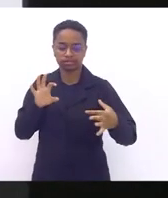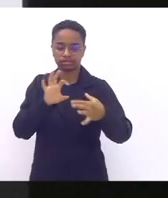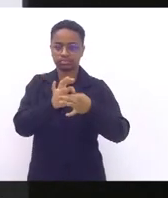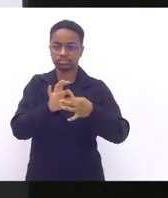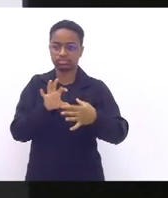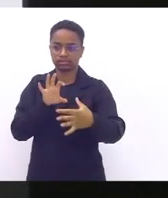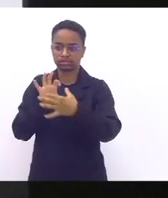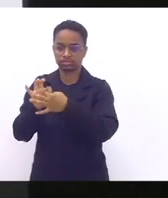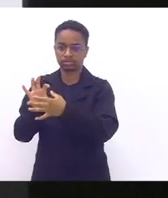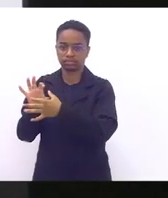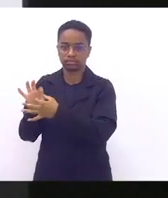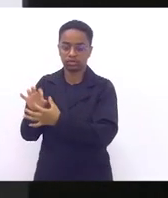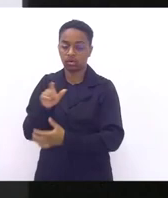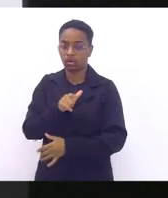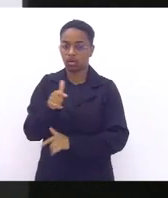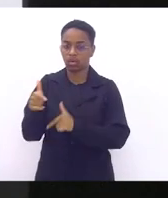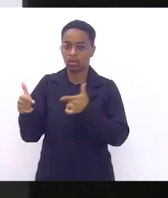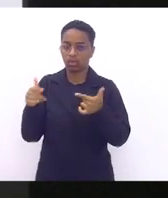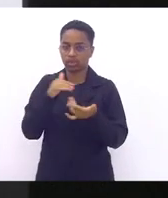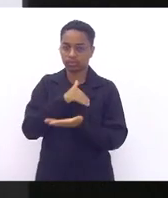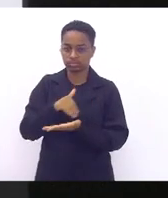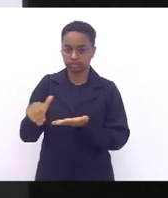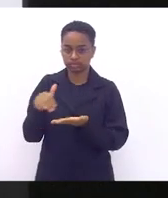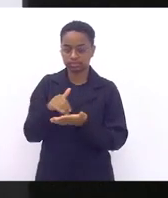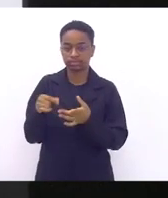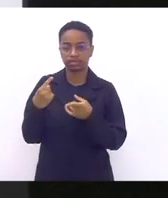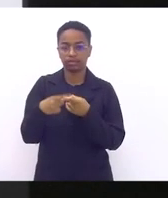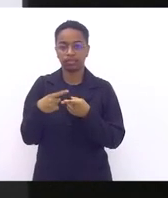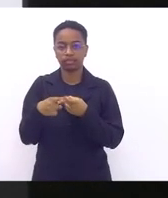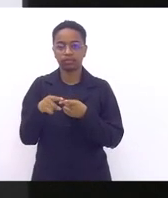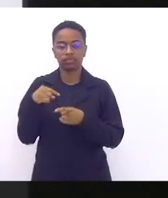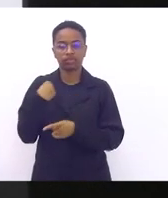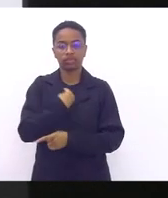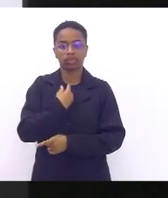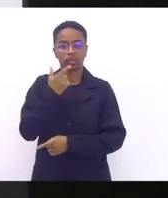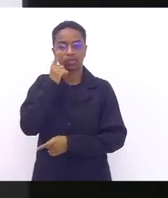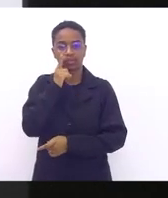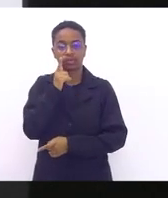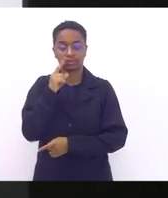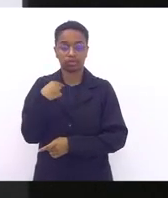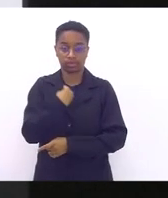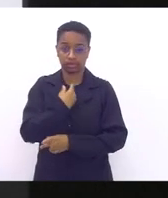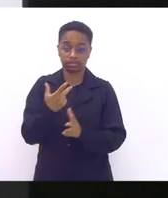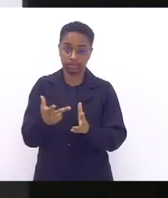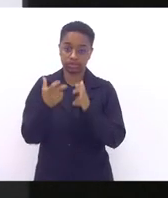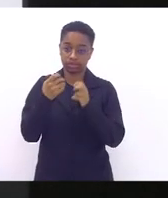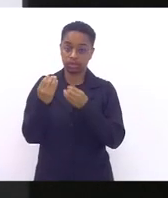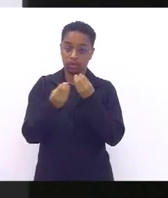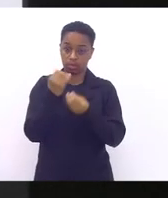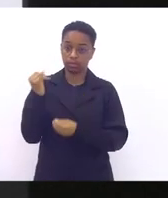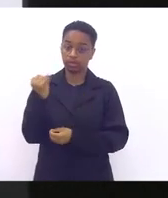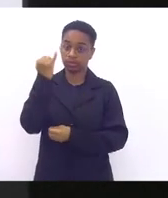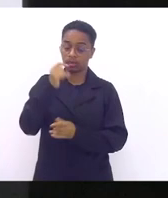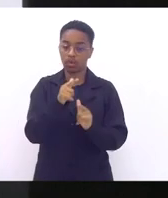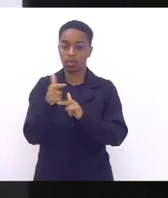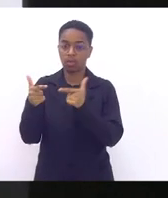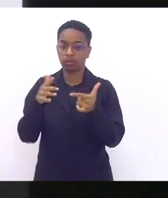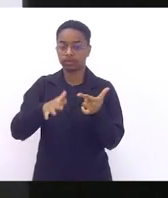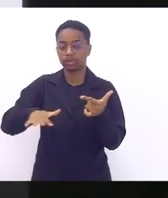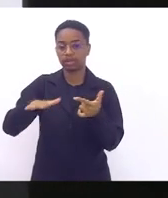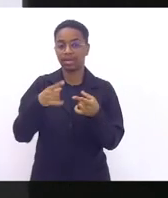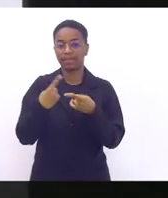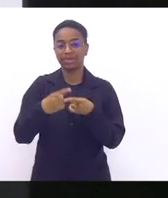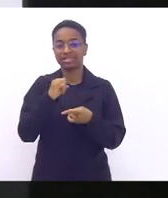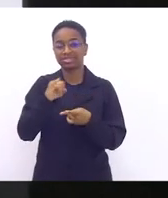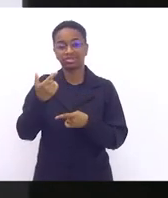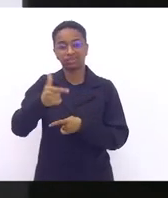com as outras secretarias, né, para que a gente reconhece a importância desses outros setores. Se não houver